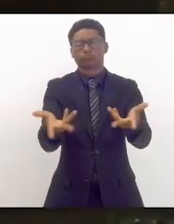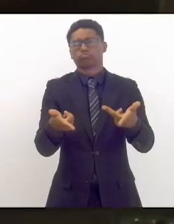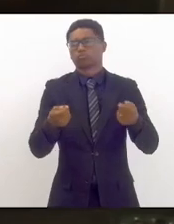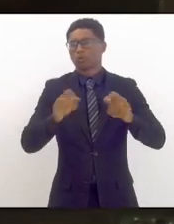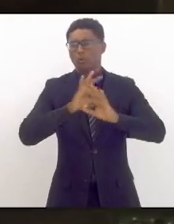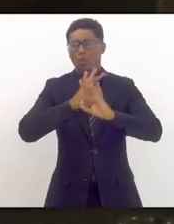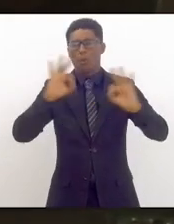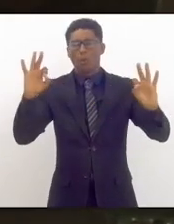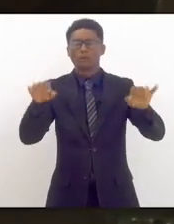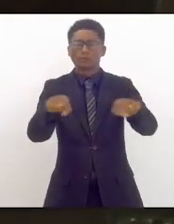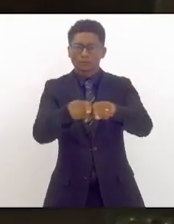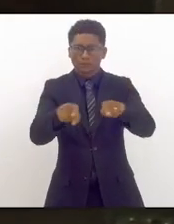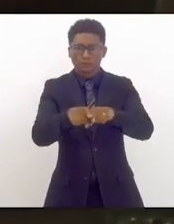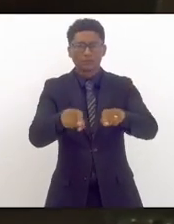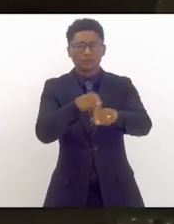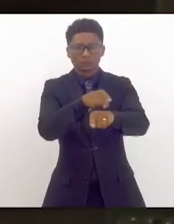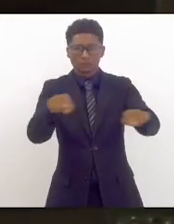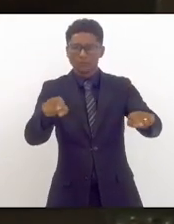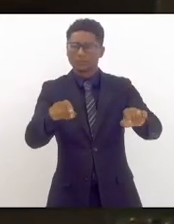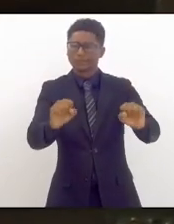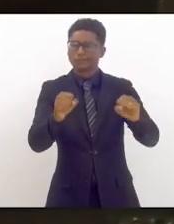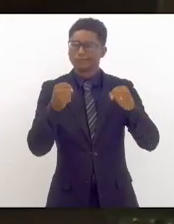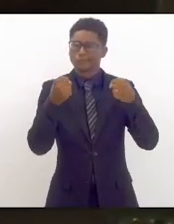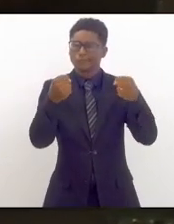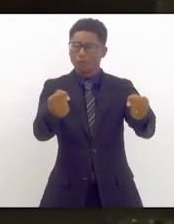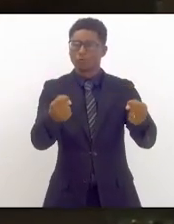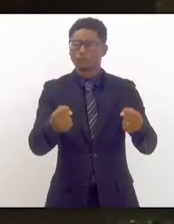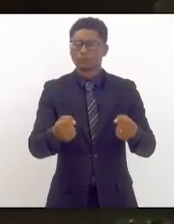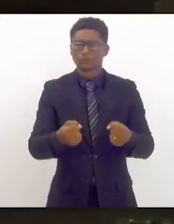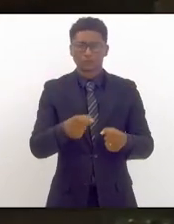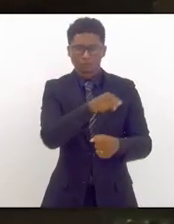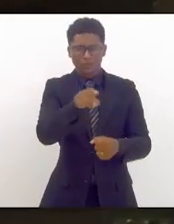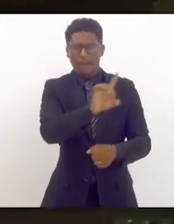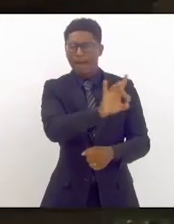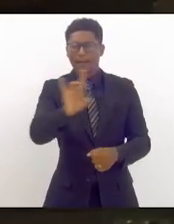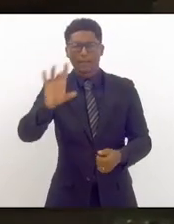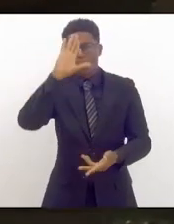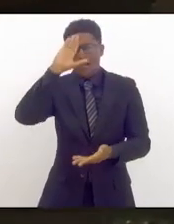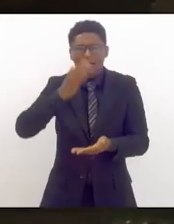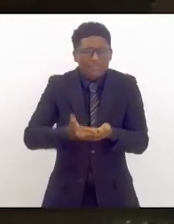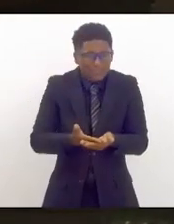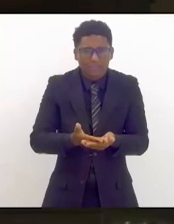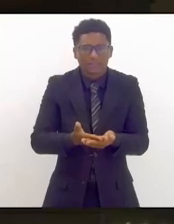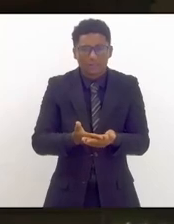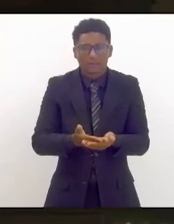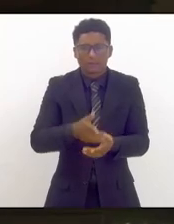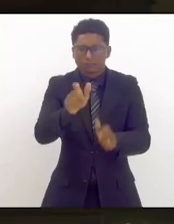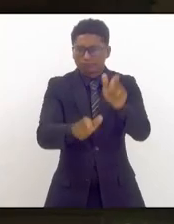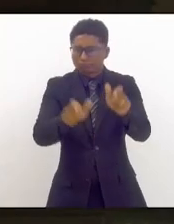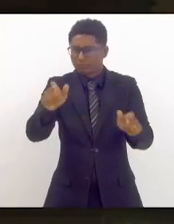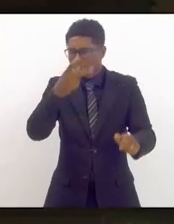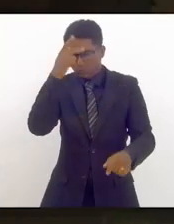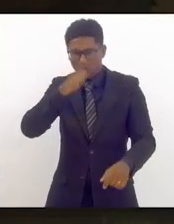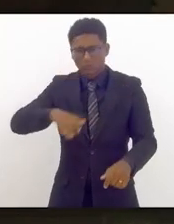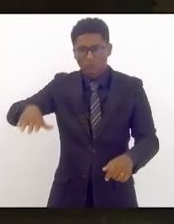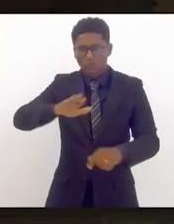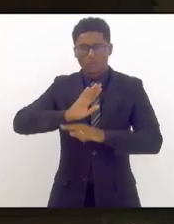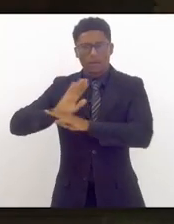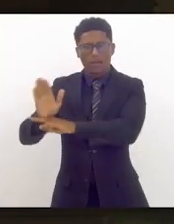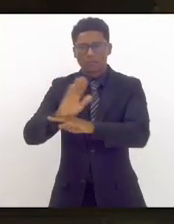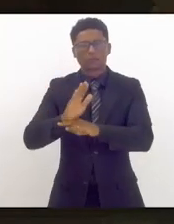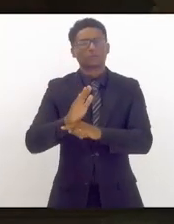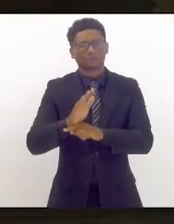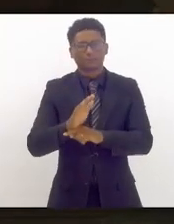pela atuação diligente em busca do que cada um acredita ser o melhor para o eleitor que representa. O Rio de